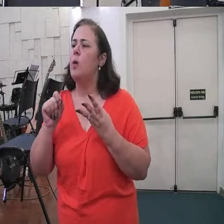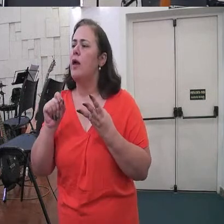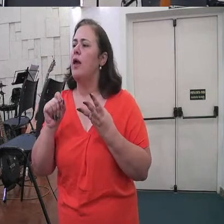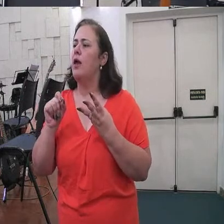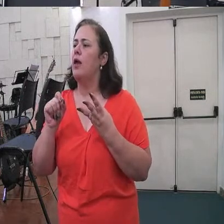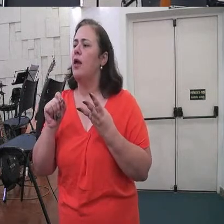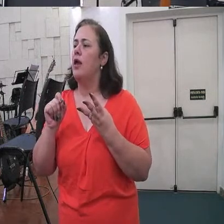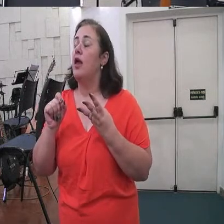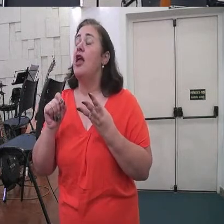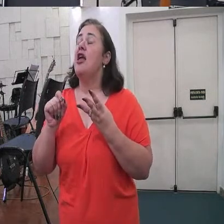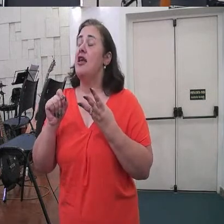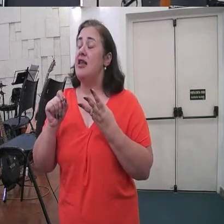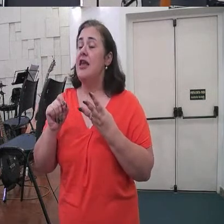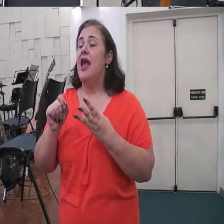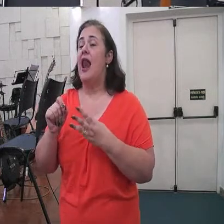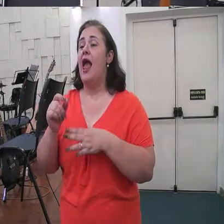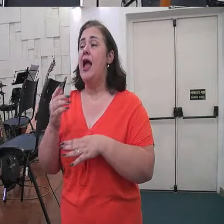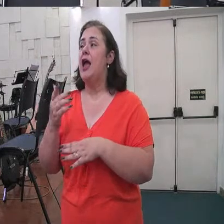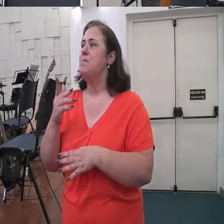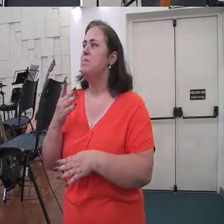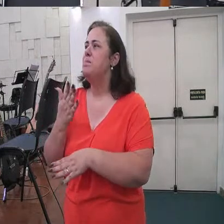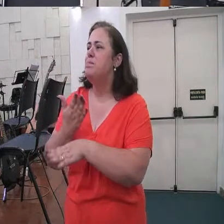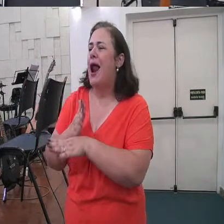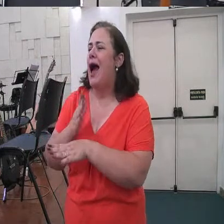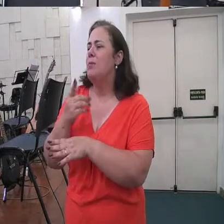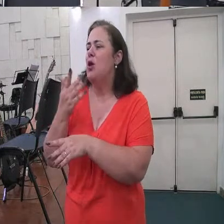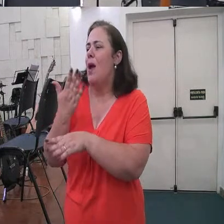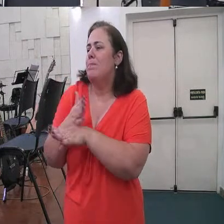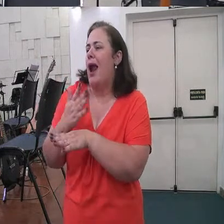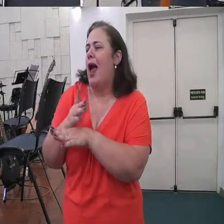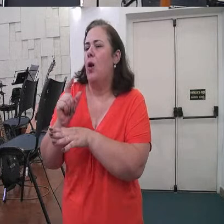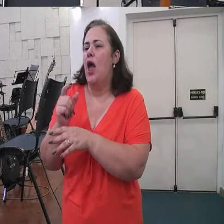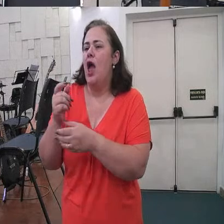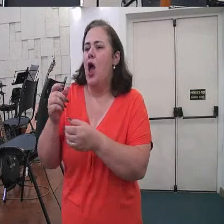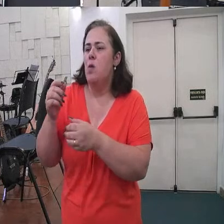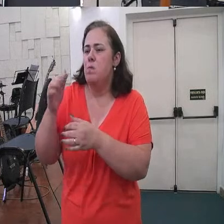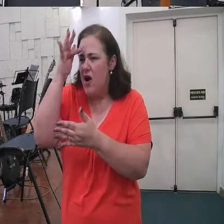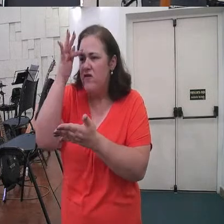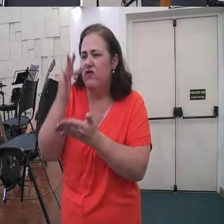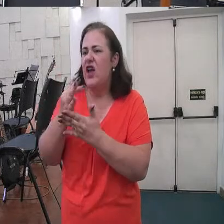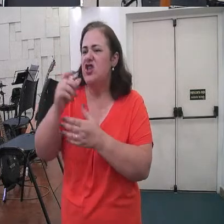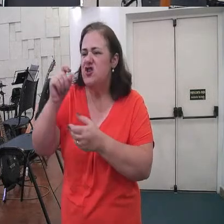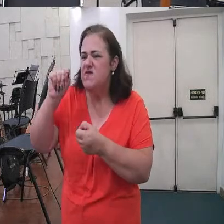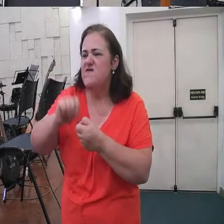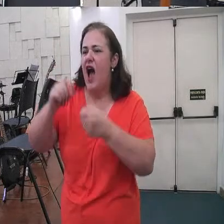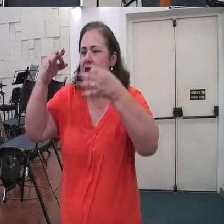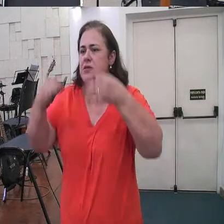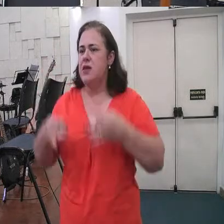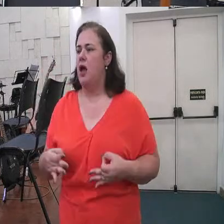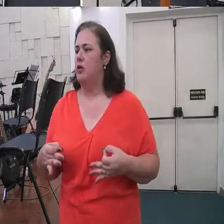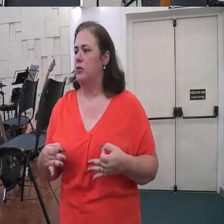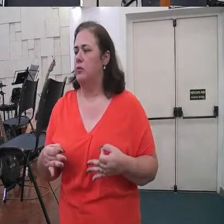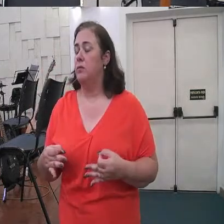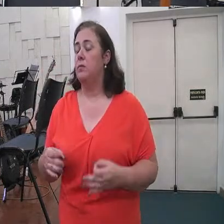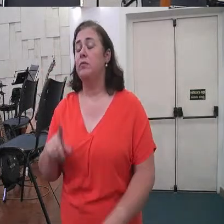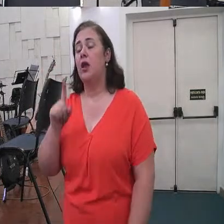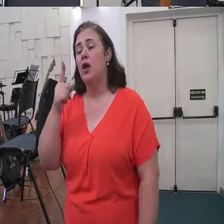Veja o que Tiago vai nos dizer em Tiago 2, 14 a 26. Preste atenção no que Tiago vai nos dizer. Meus